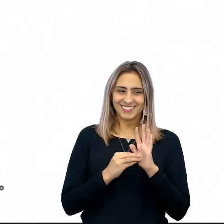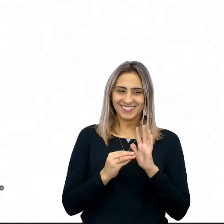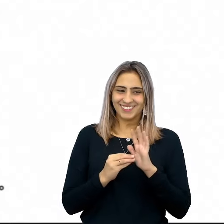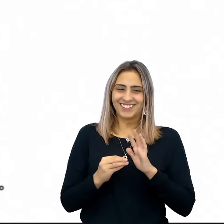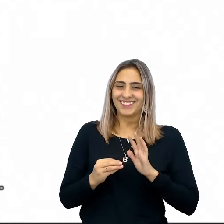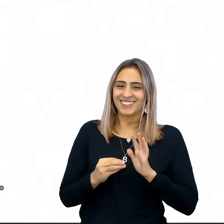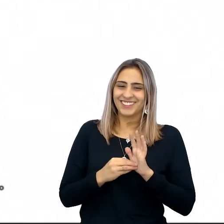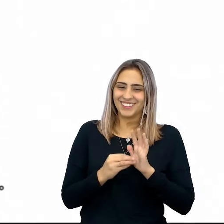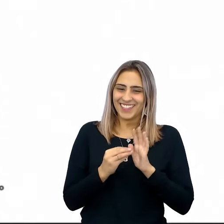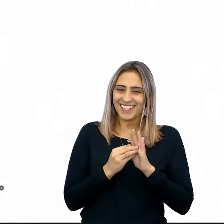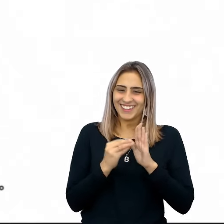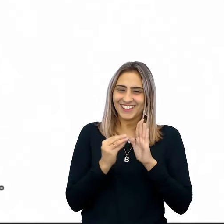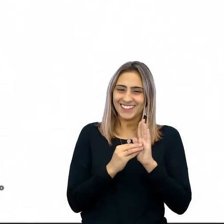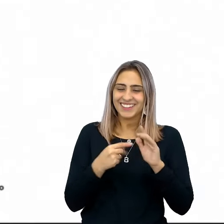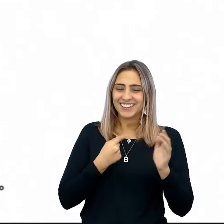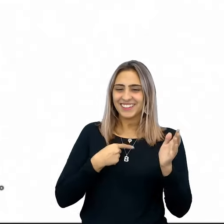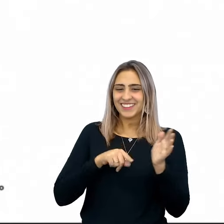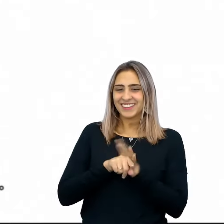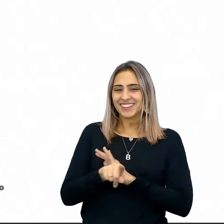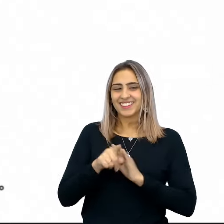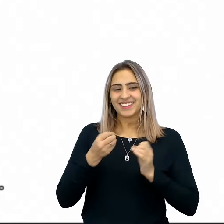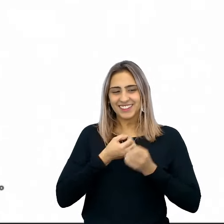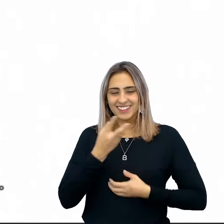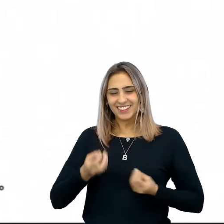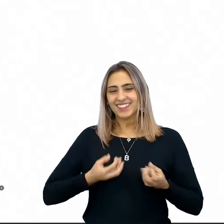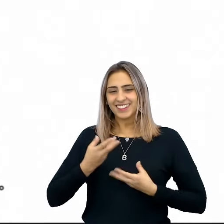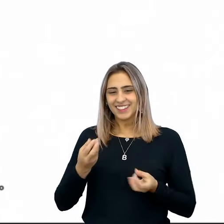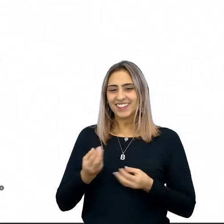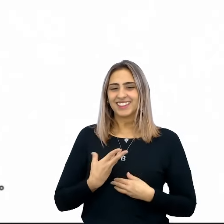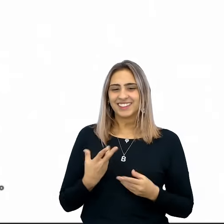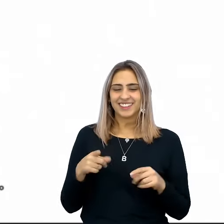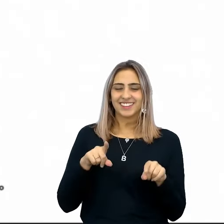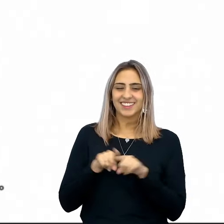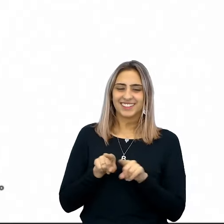o destaque da pergunta, dos dados também,